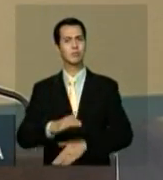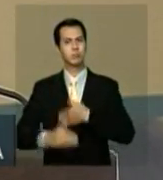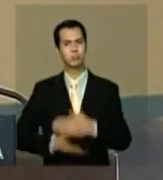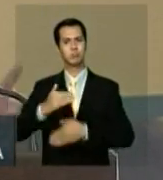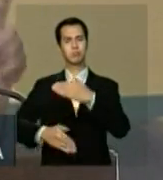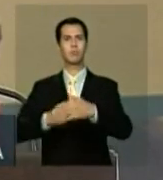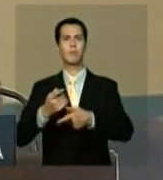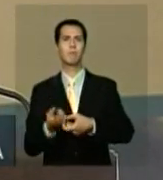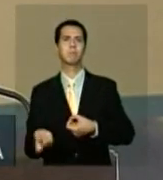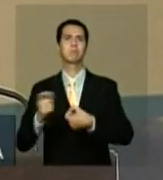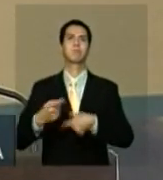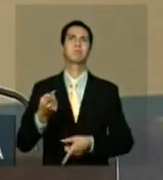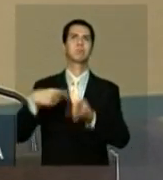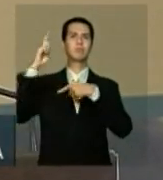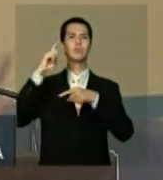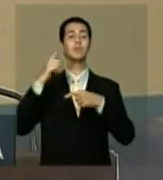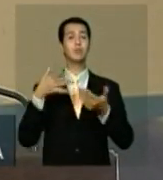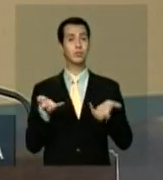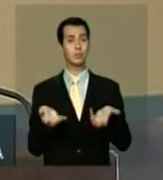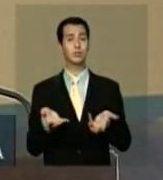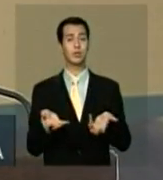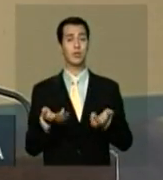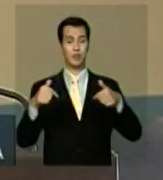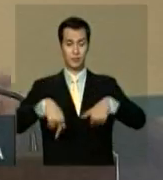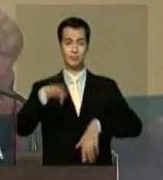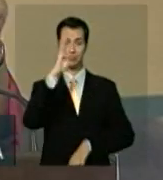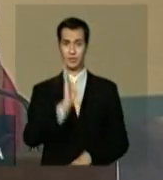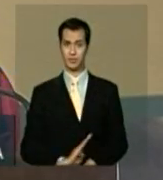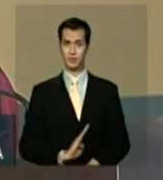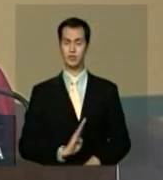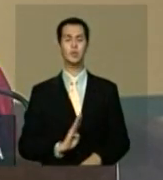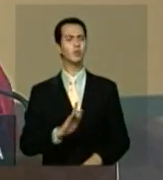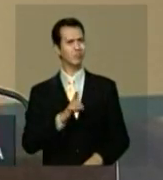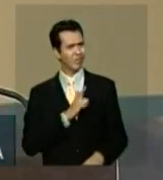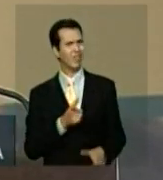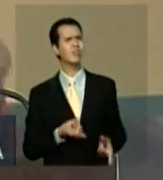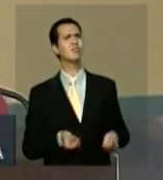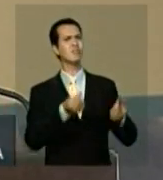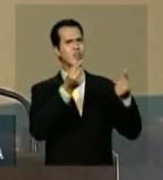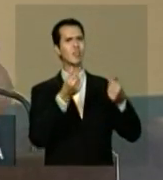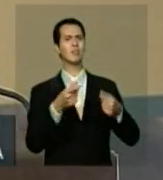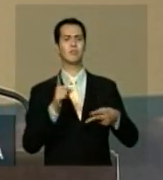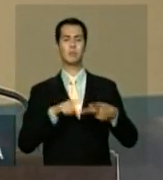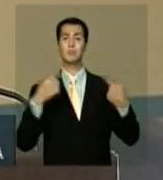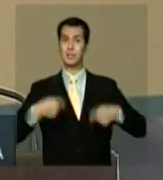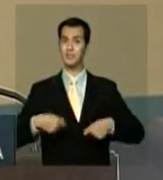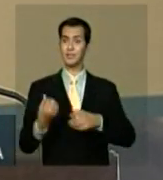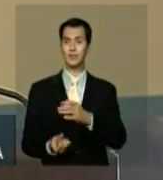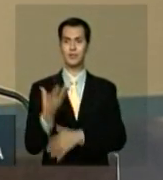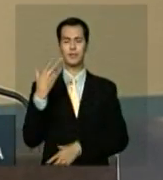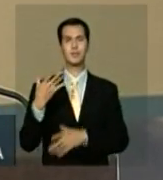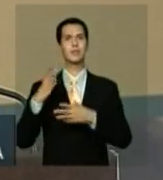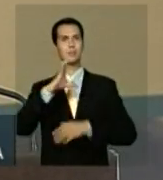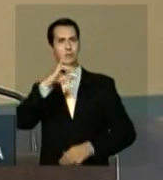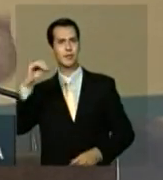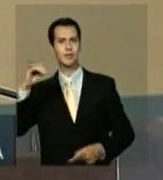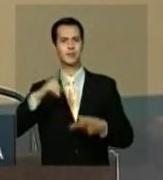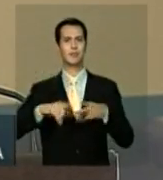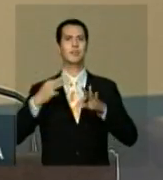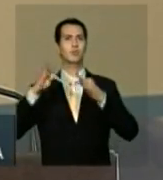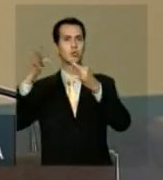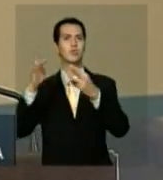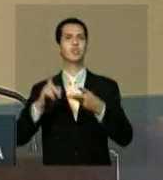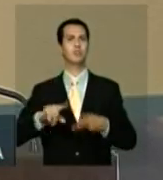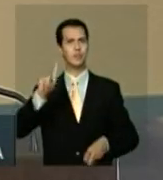tratar esse país que é rico que tem de criar Ciência Tecnologia e inovação A